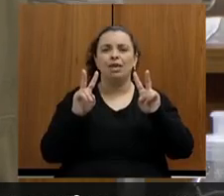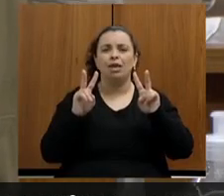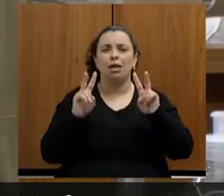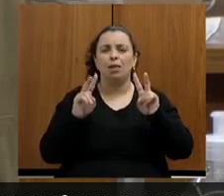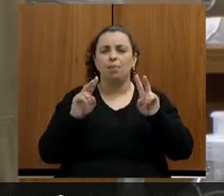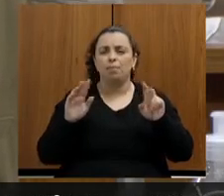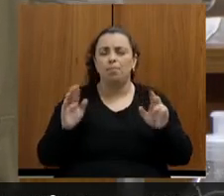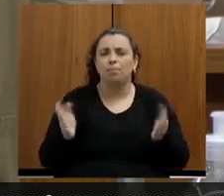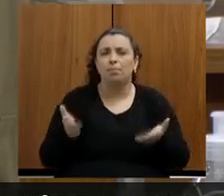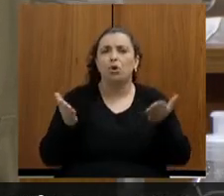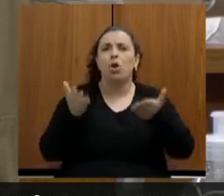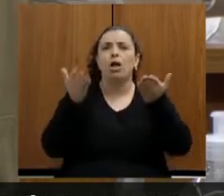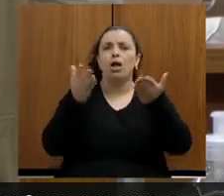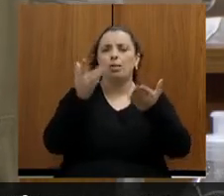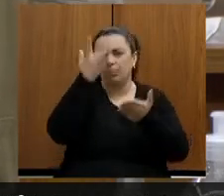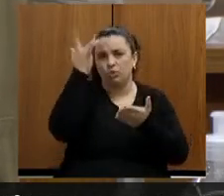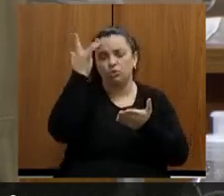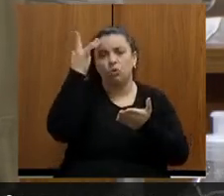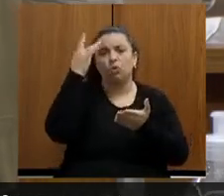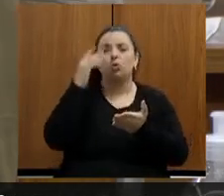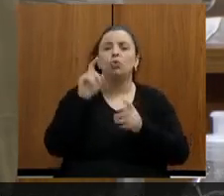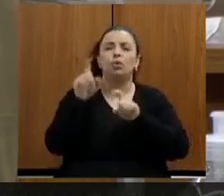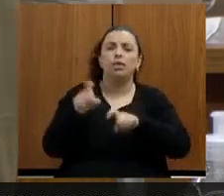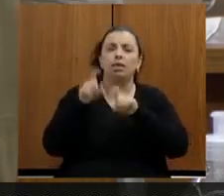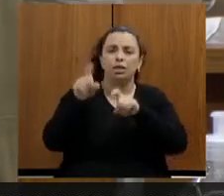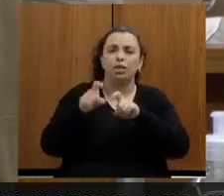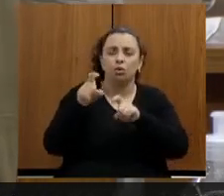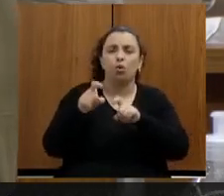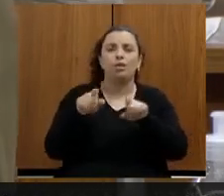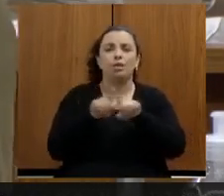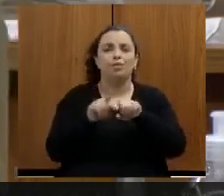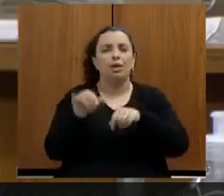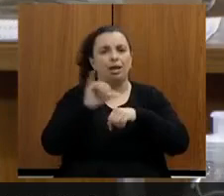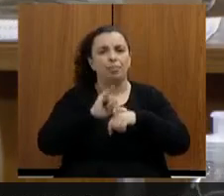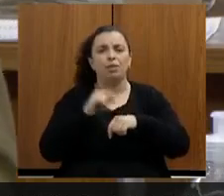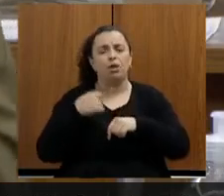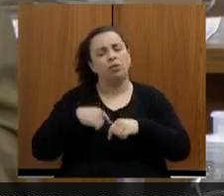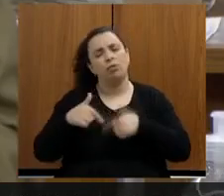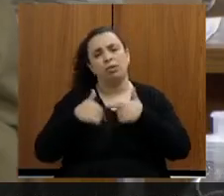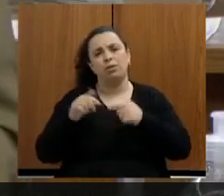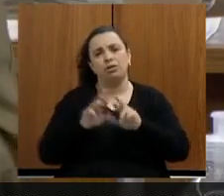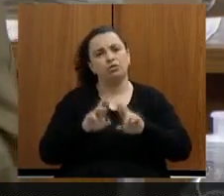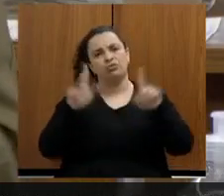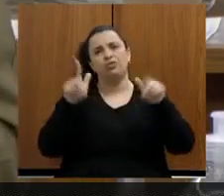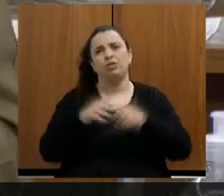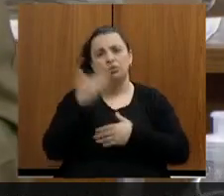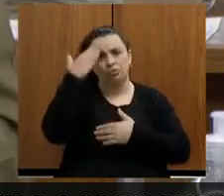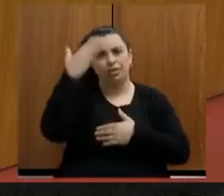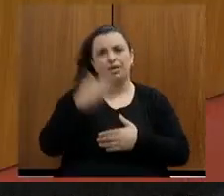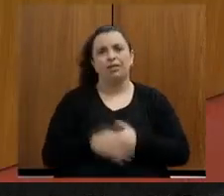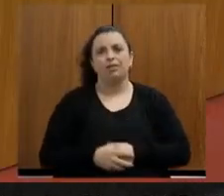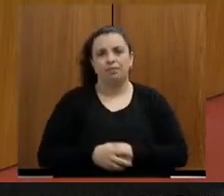para a pessoa na capital com cada necessidade a gente faz a diferença Muito obrigado senhor é